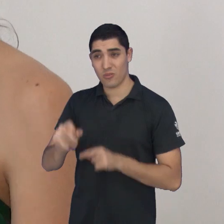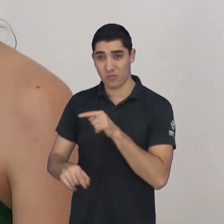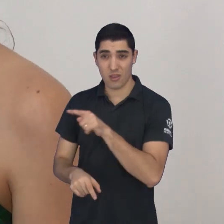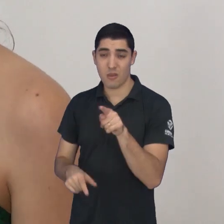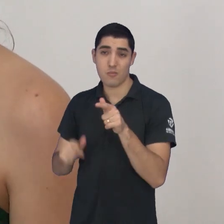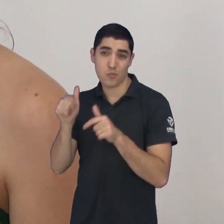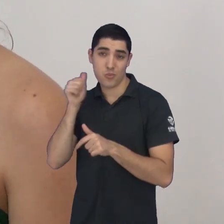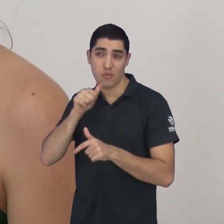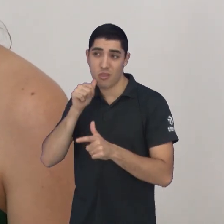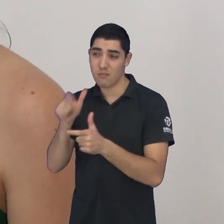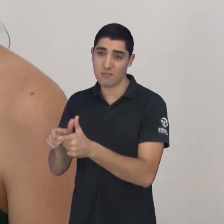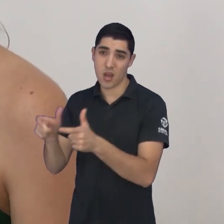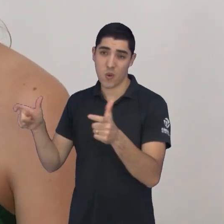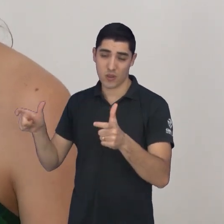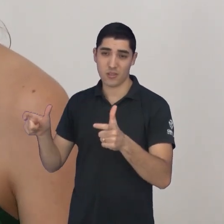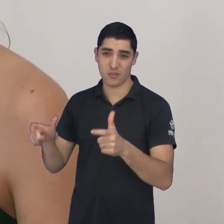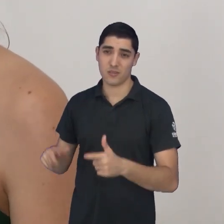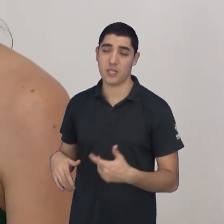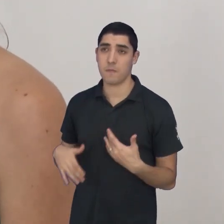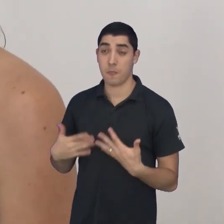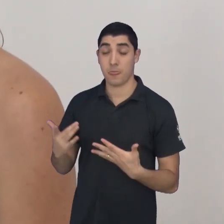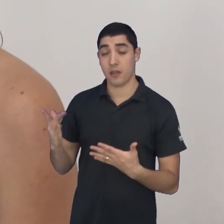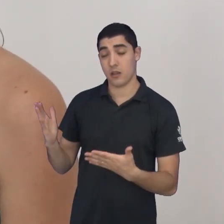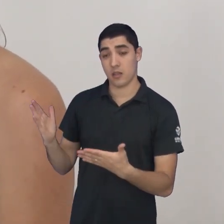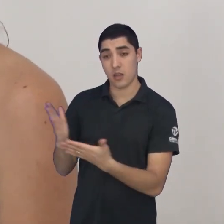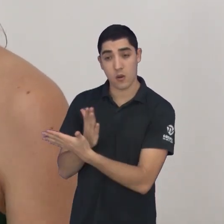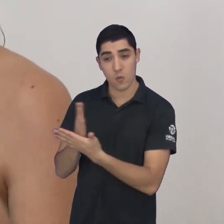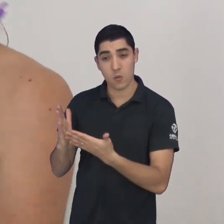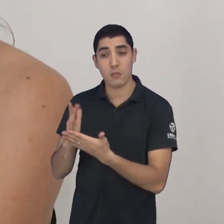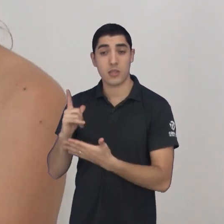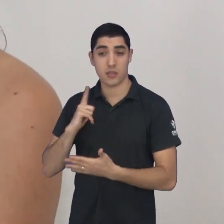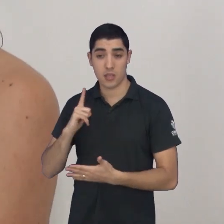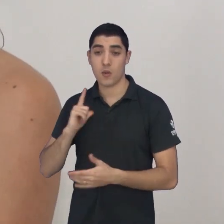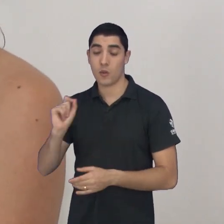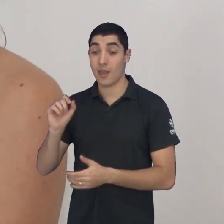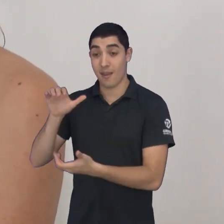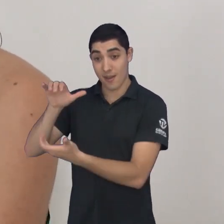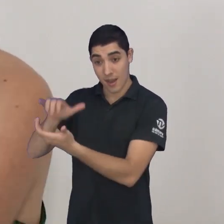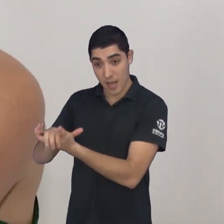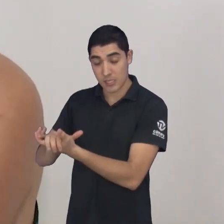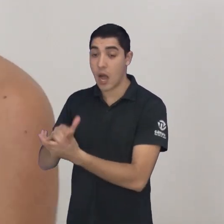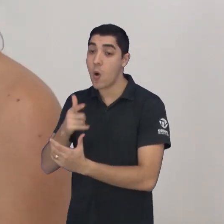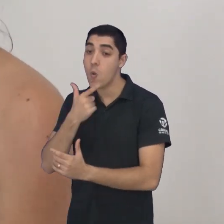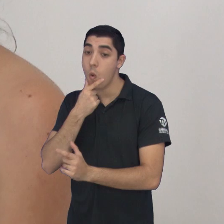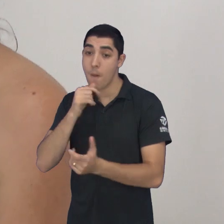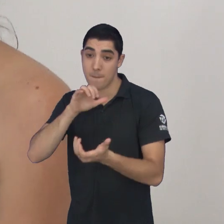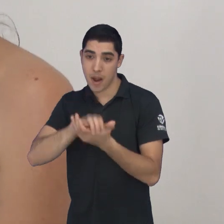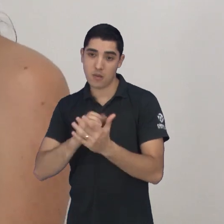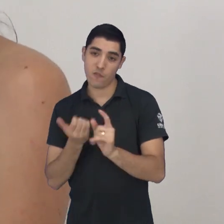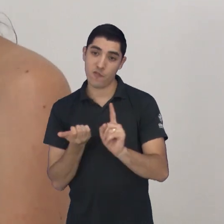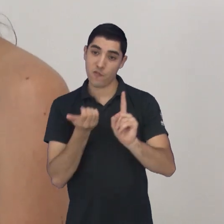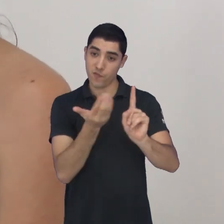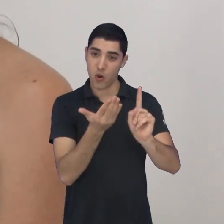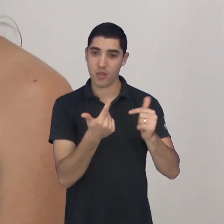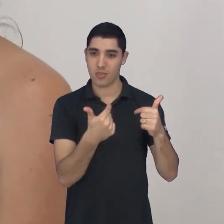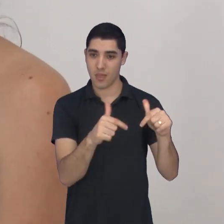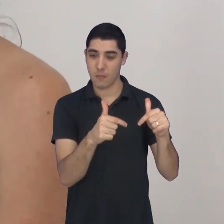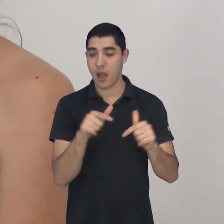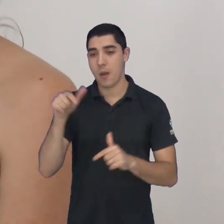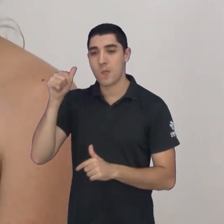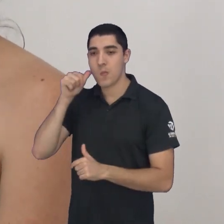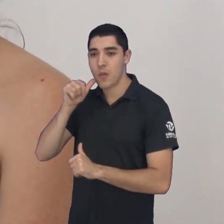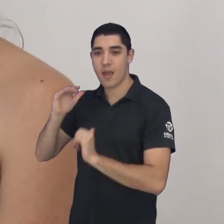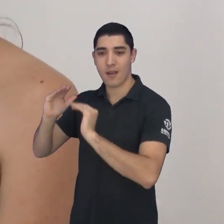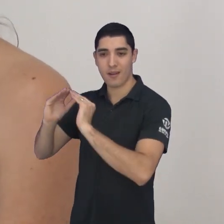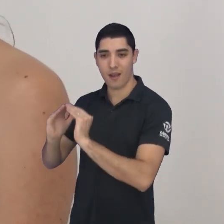E muitas vezes essas mulheres, então, elas têm uma contraparte, né? Às vezes, então, elas estão casadas, elas têm um marido que trabalha fora e elas ficam em casa, né?